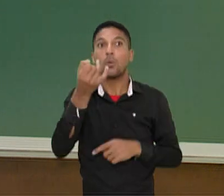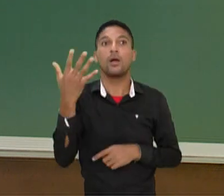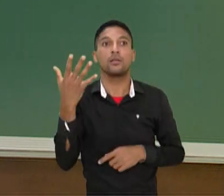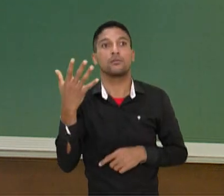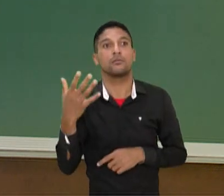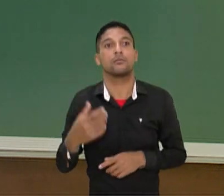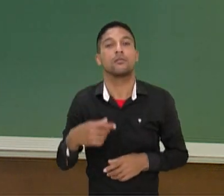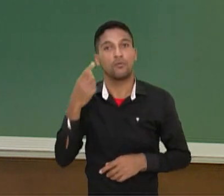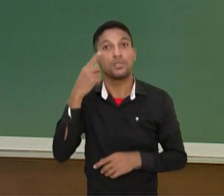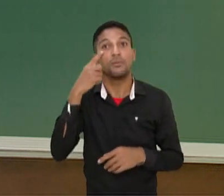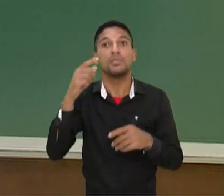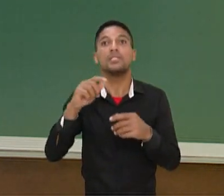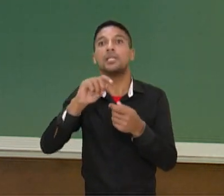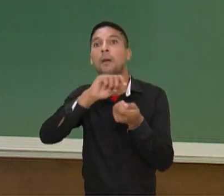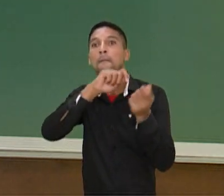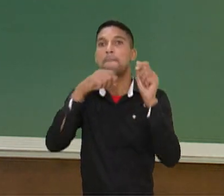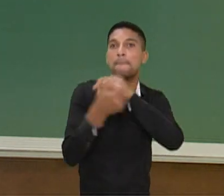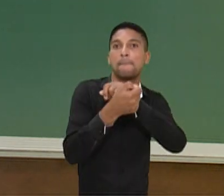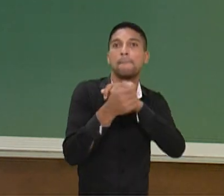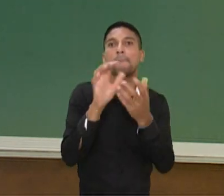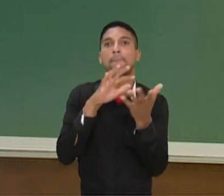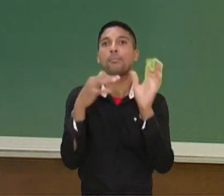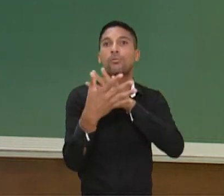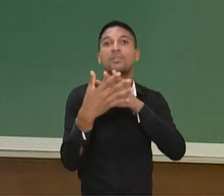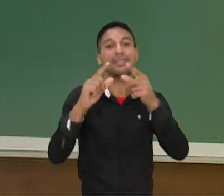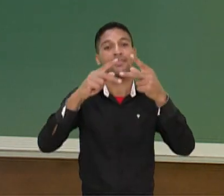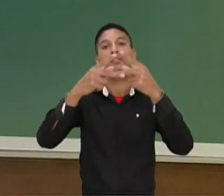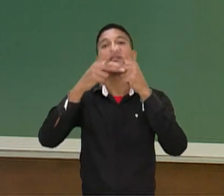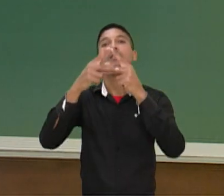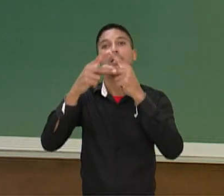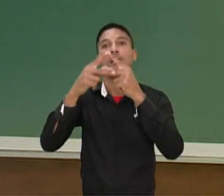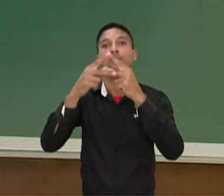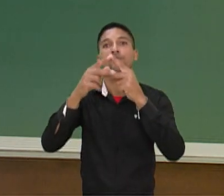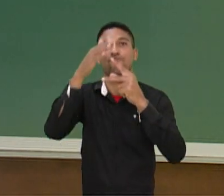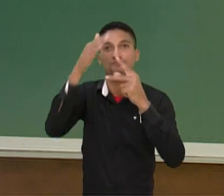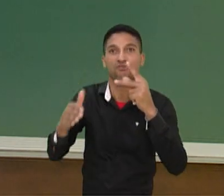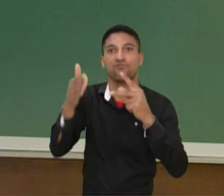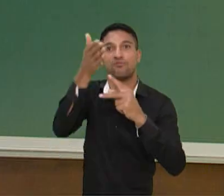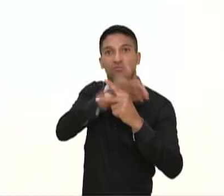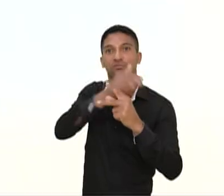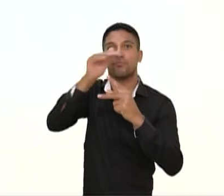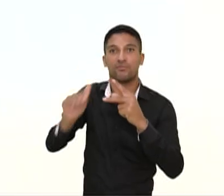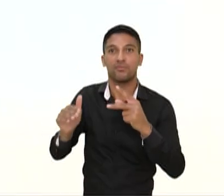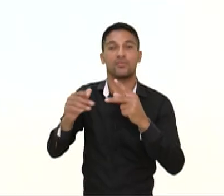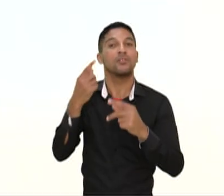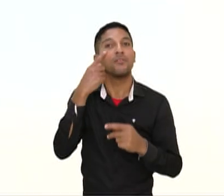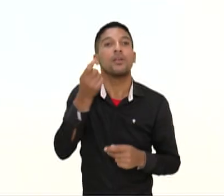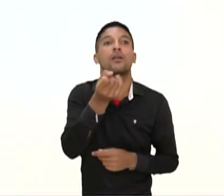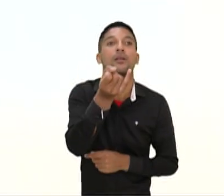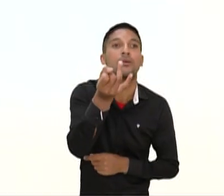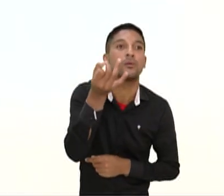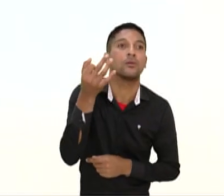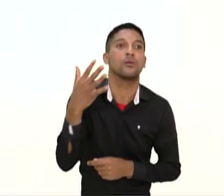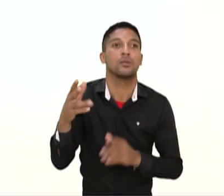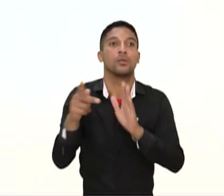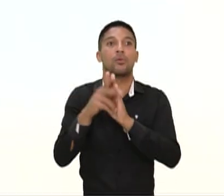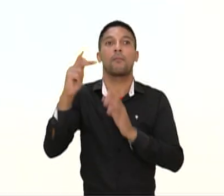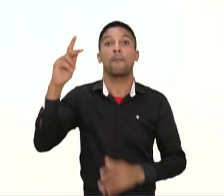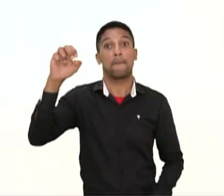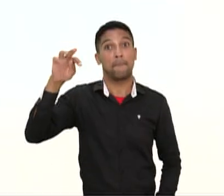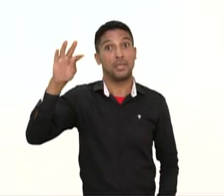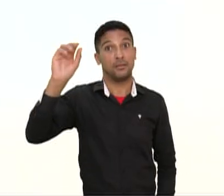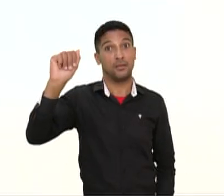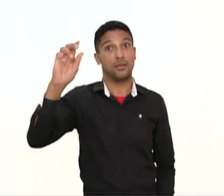um vértice e liga nos outros. É assim que a gente vai dividir. Tempo para você me dizer qual é a soma dos ângulos